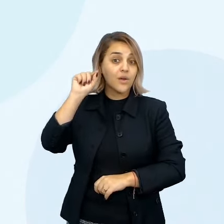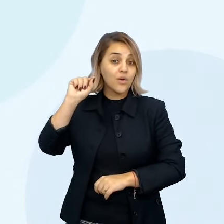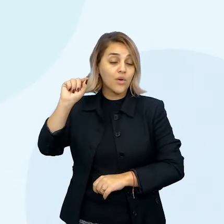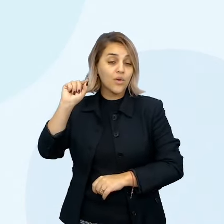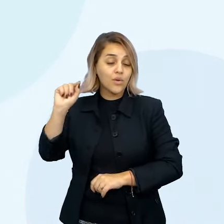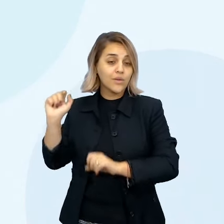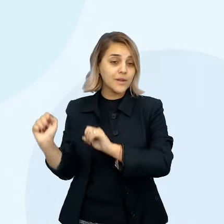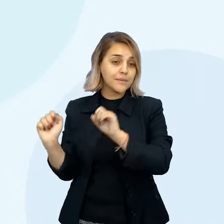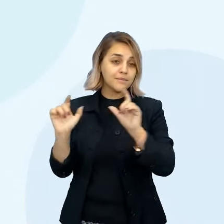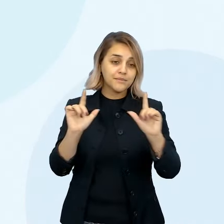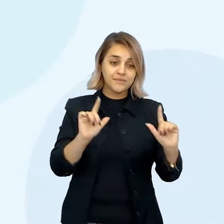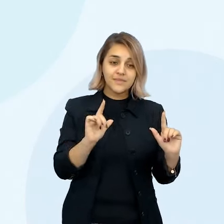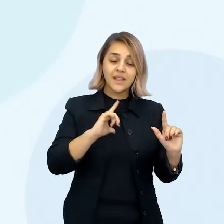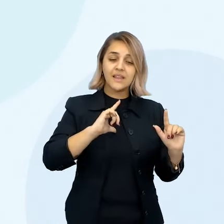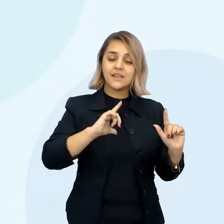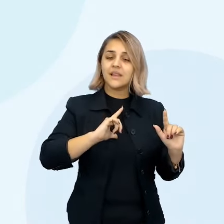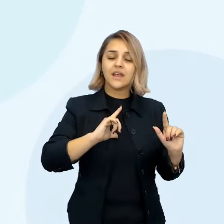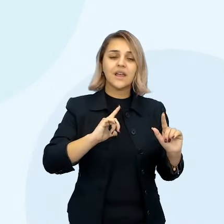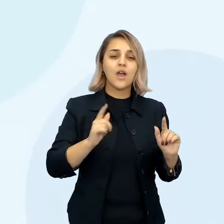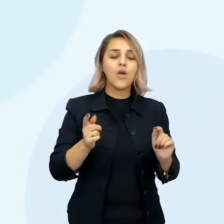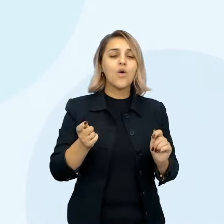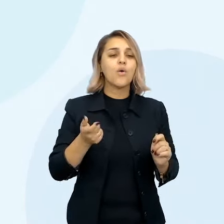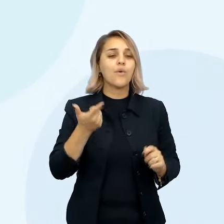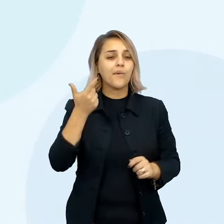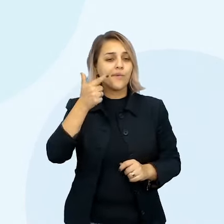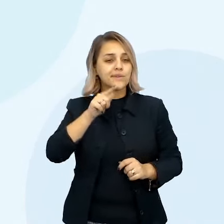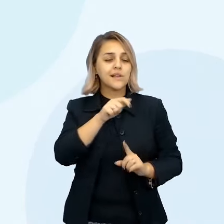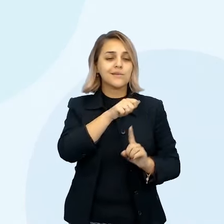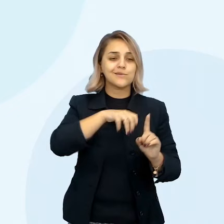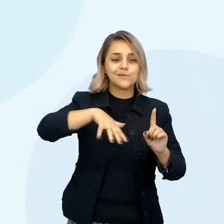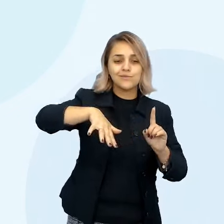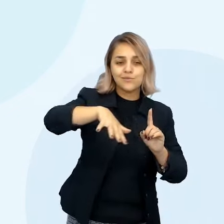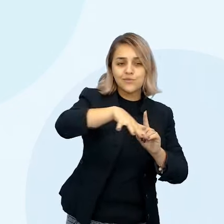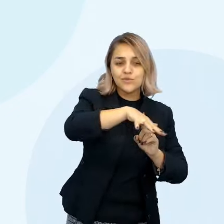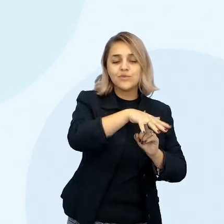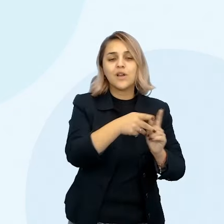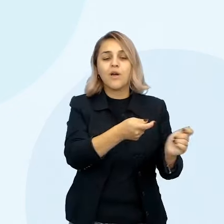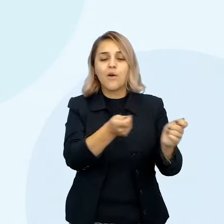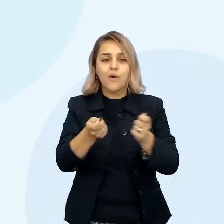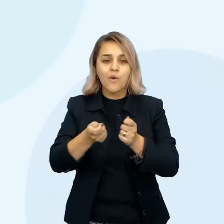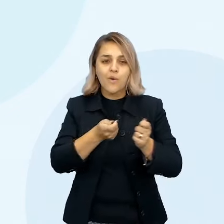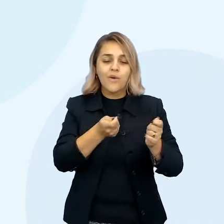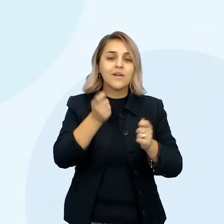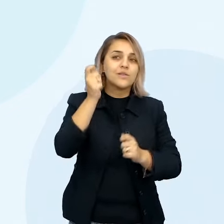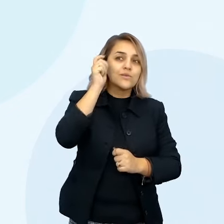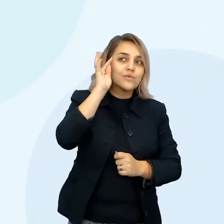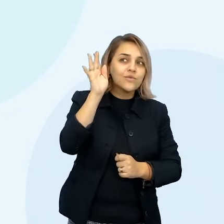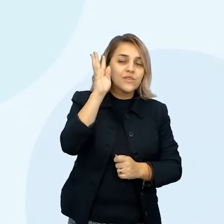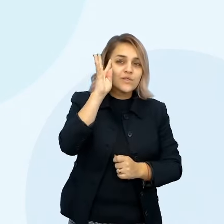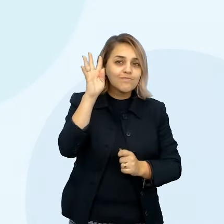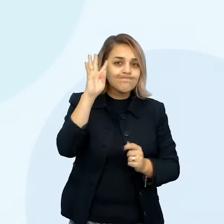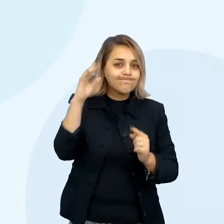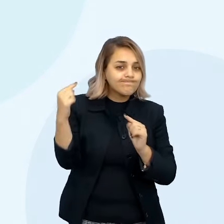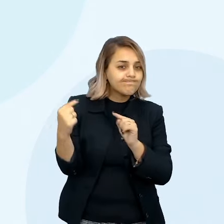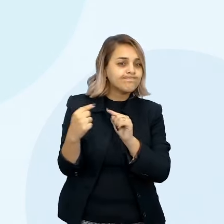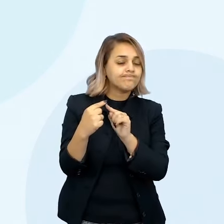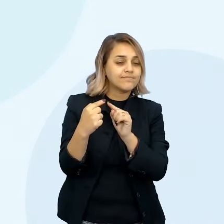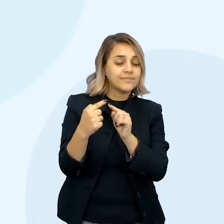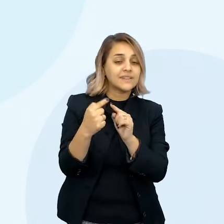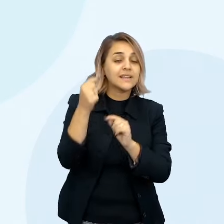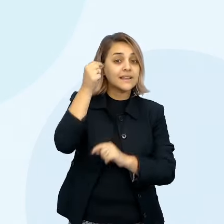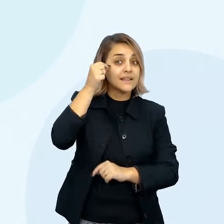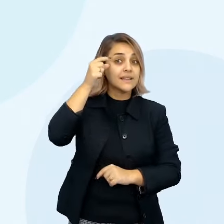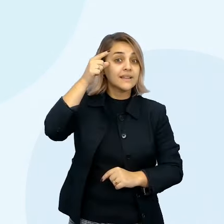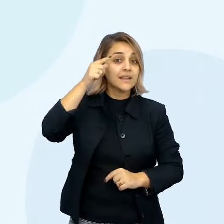sobre o poder do contrato social às redes, né, relacionada aí diretamente mais à filosofia. E a ideia aqui da atividade